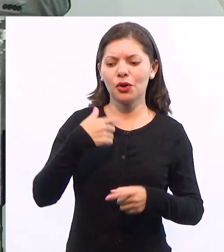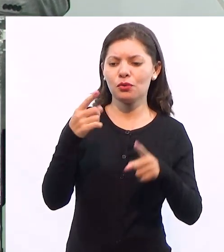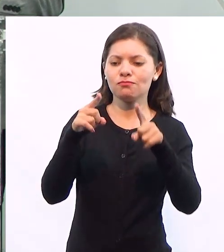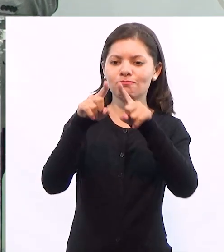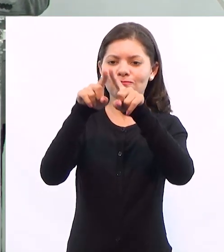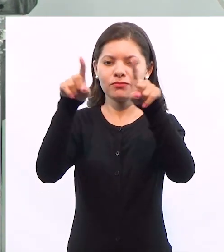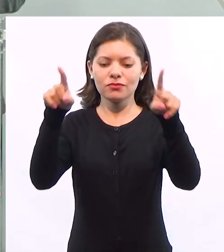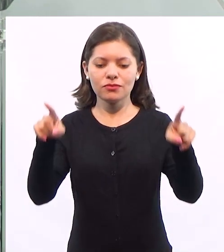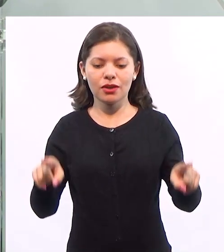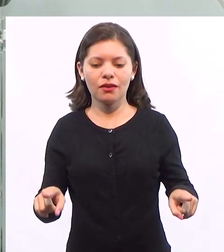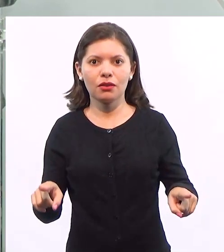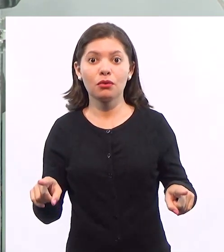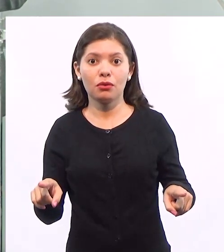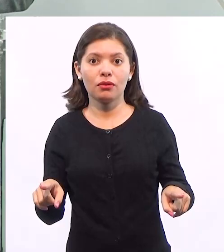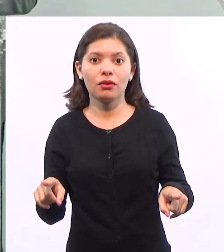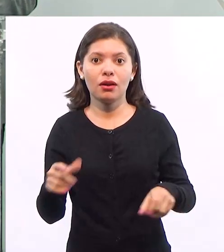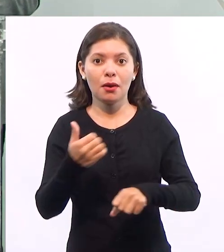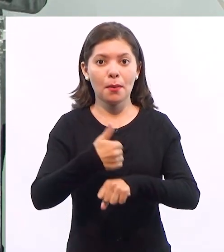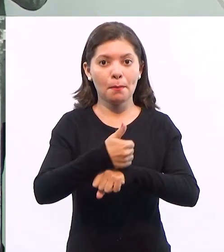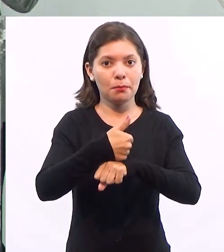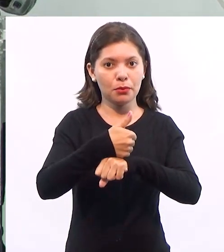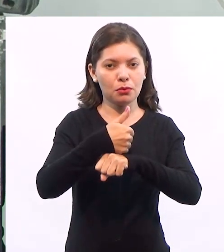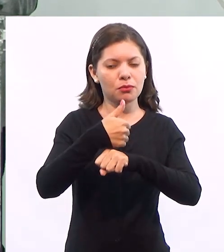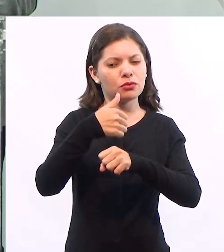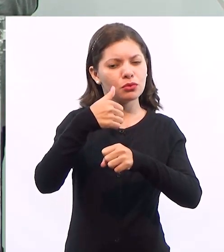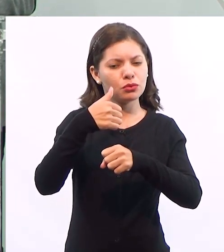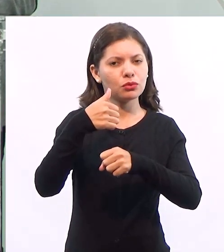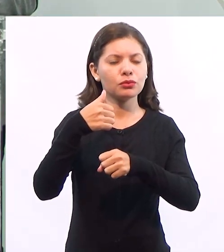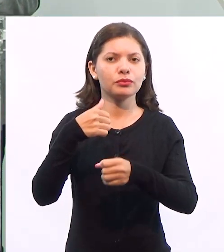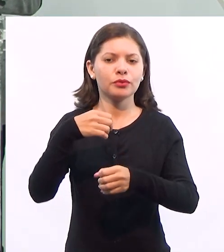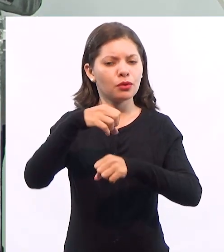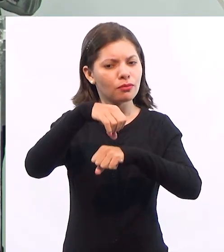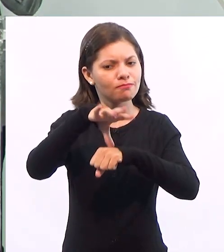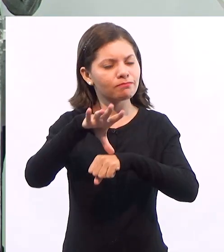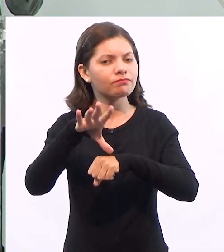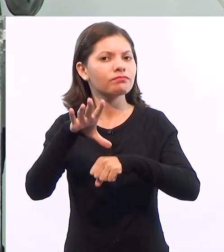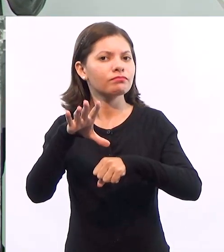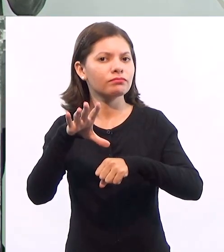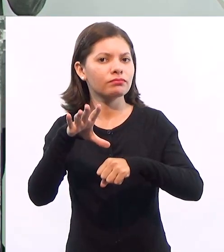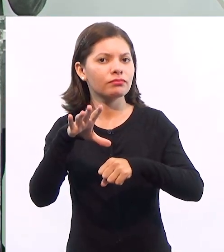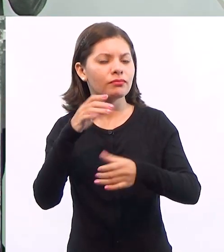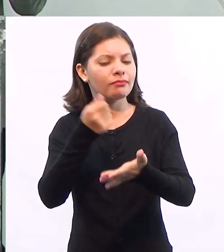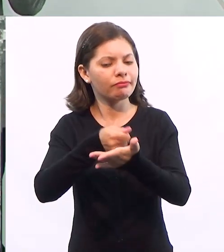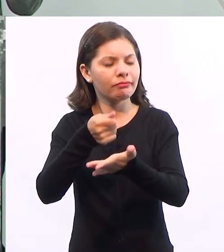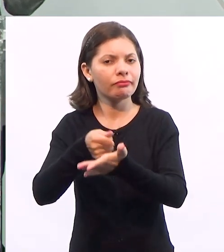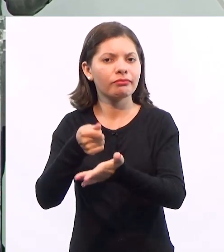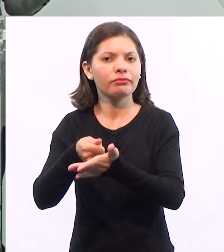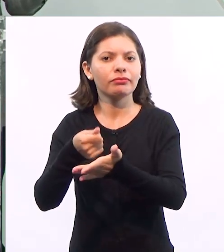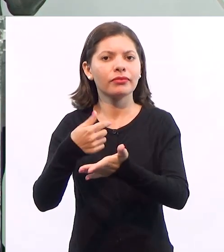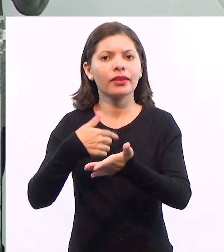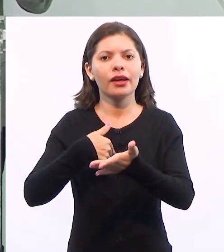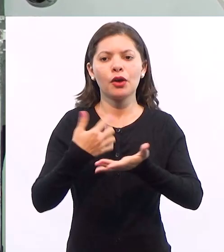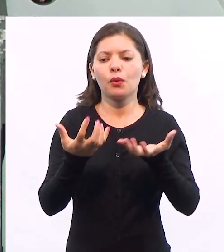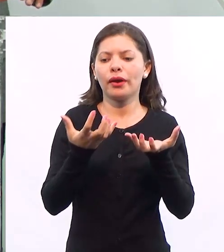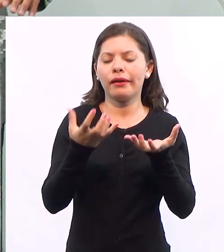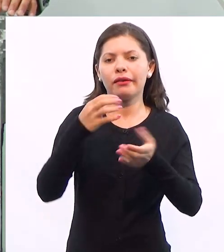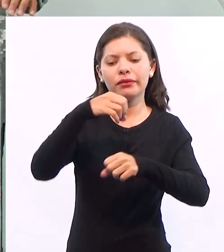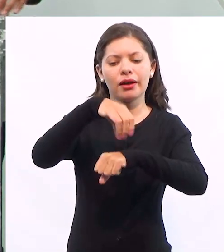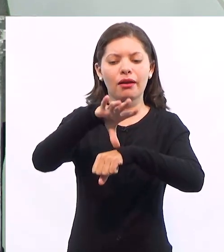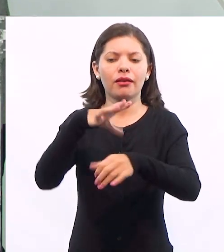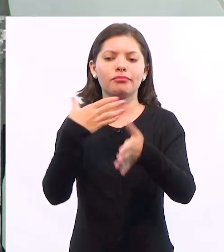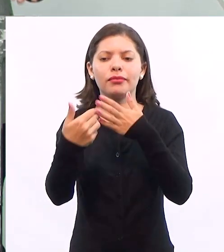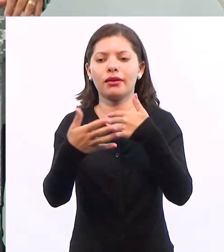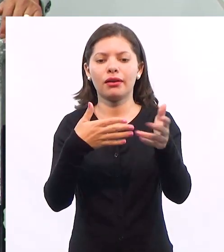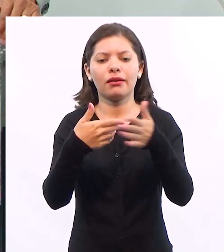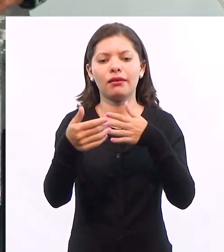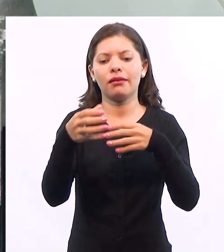servindo, né, a população como um todo, sou pago para isso. Digamos que eu queira dar minha aula aqui de qualquer forma. Ah,